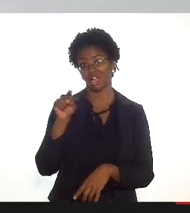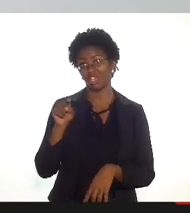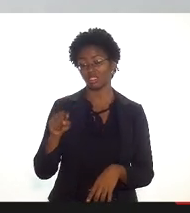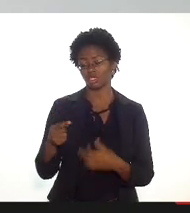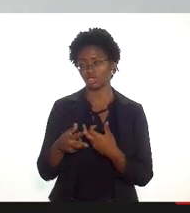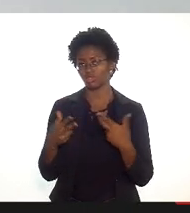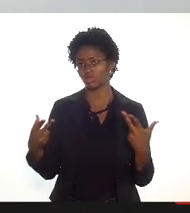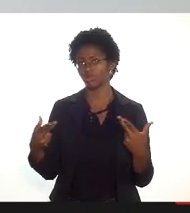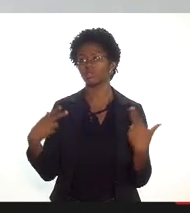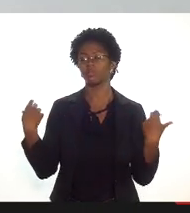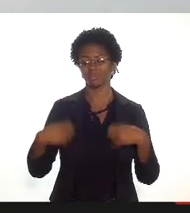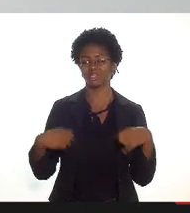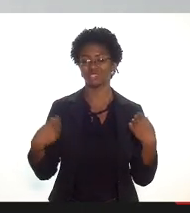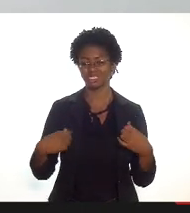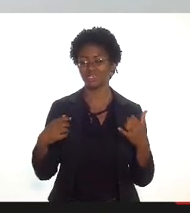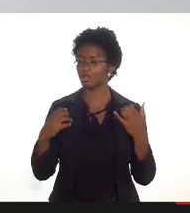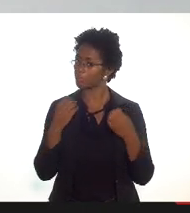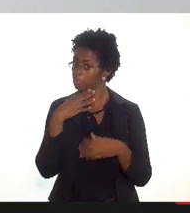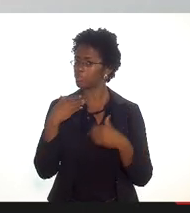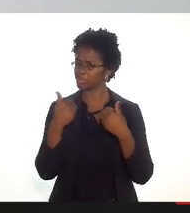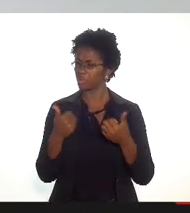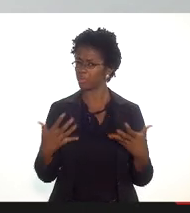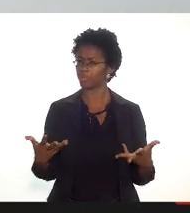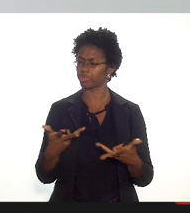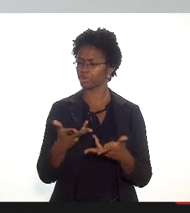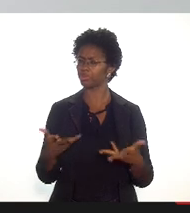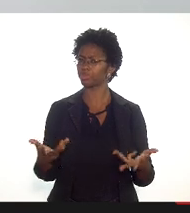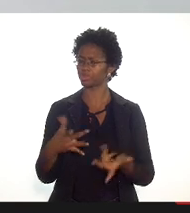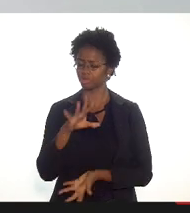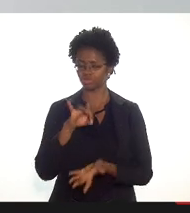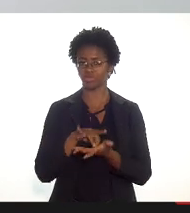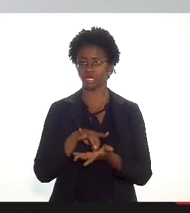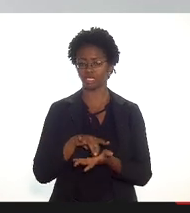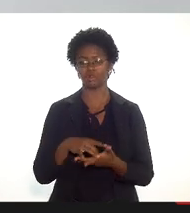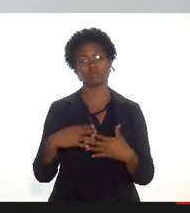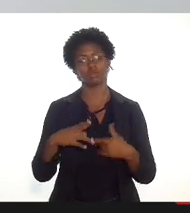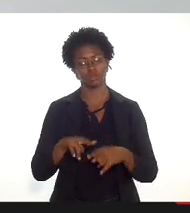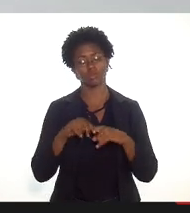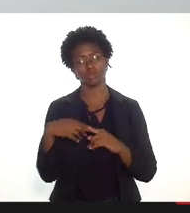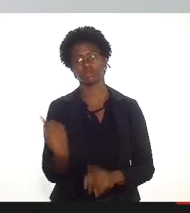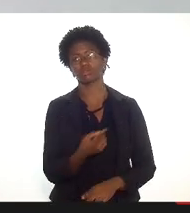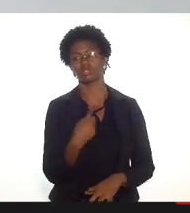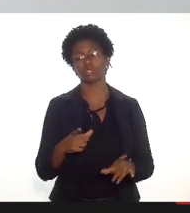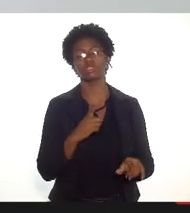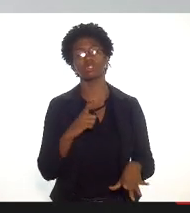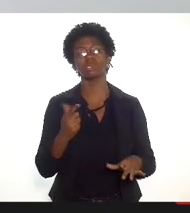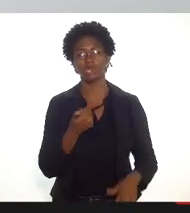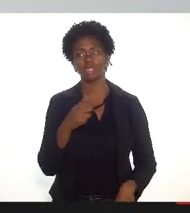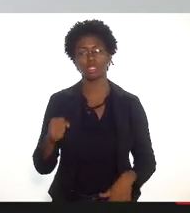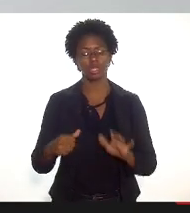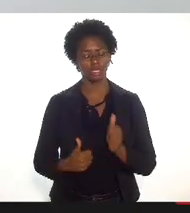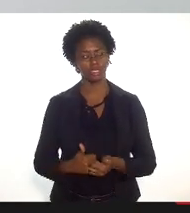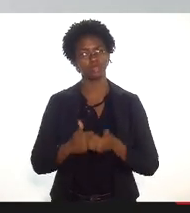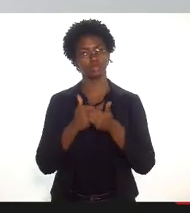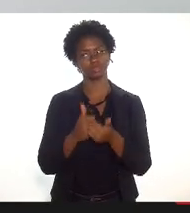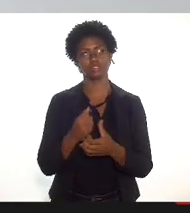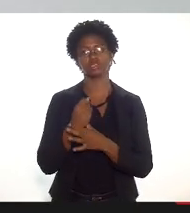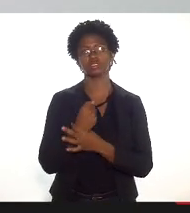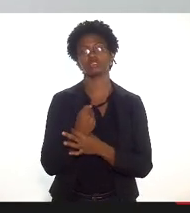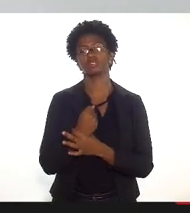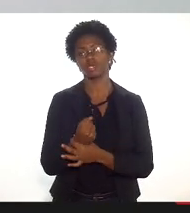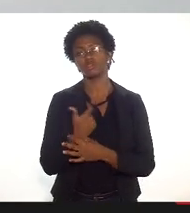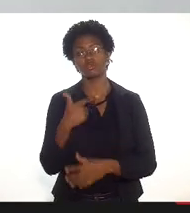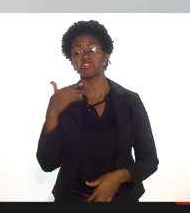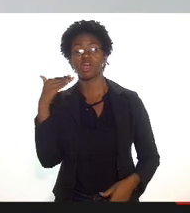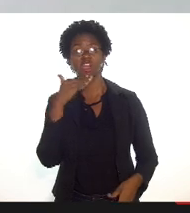sejam bastante qualificados, né? Para que a gente tenha uma assistência bastante segura e livre aí de danos,